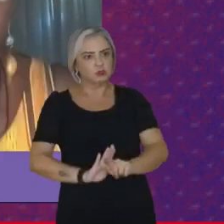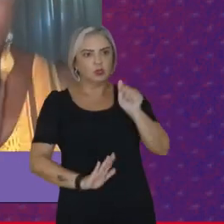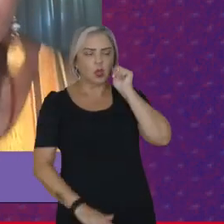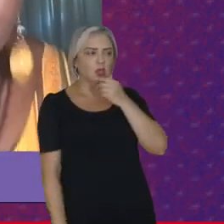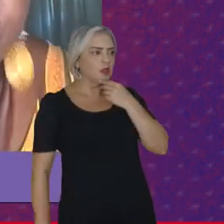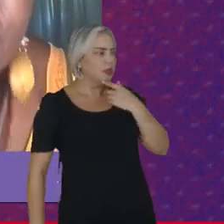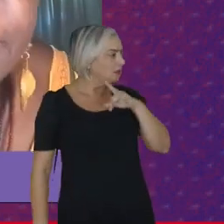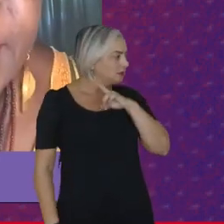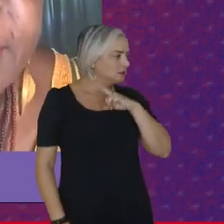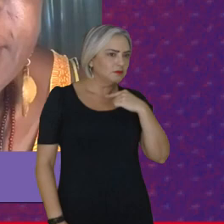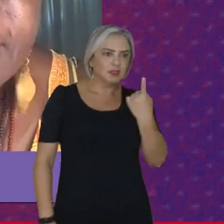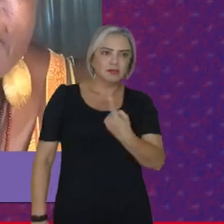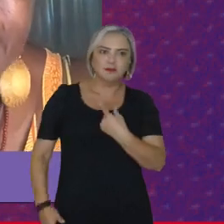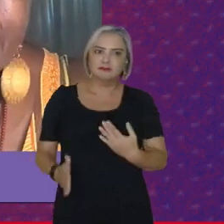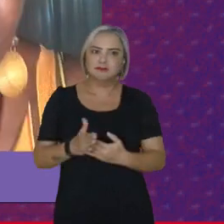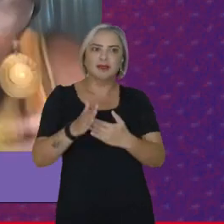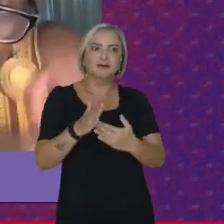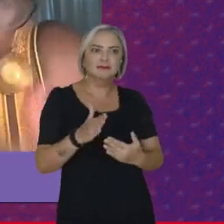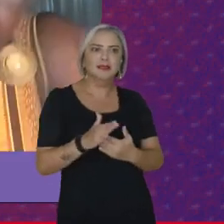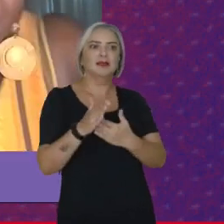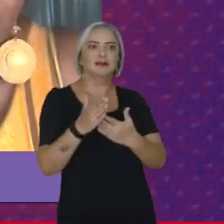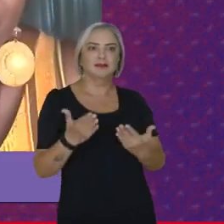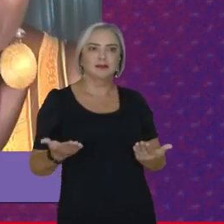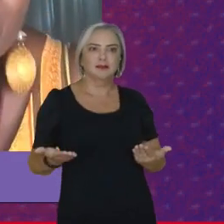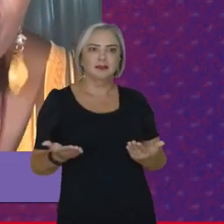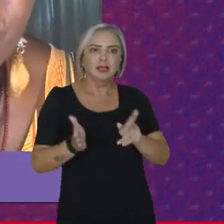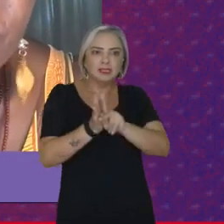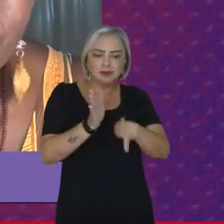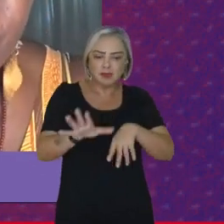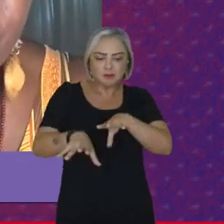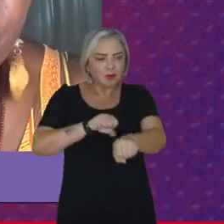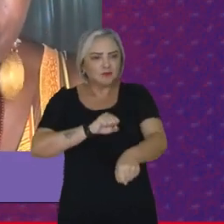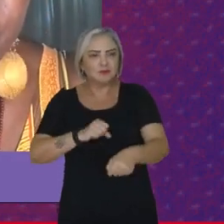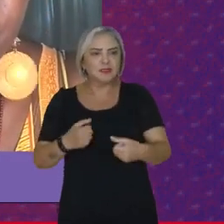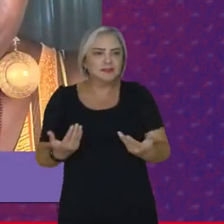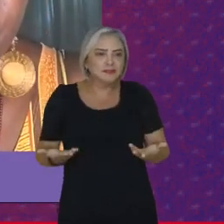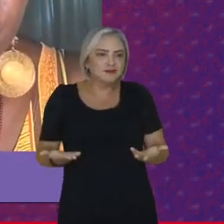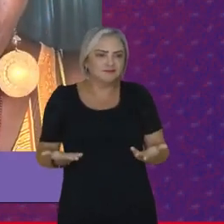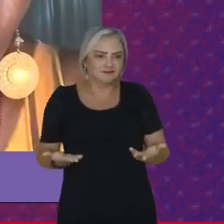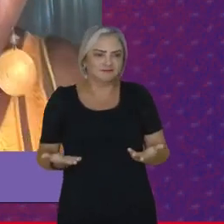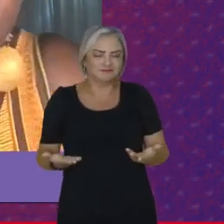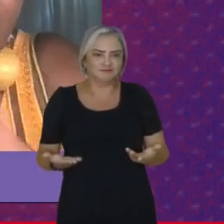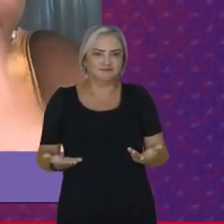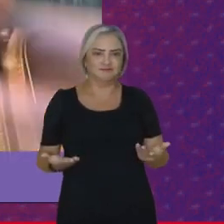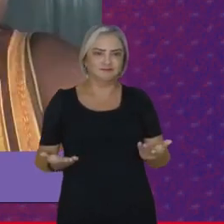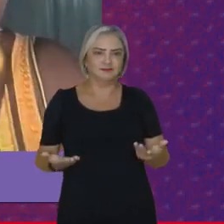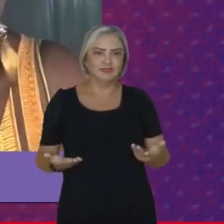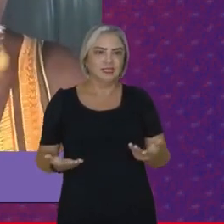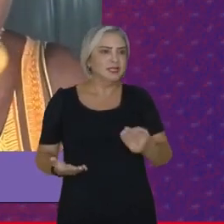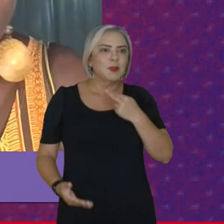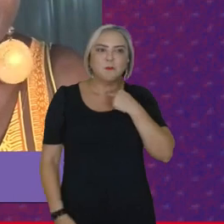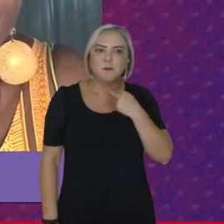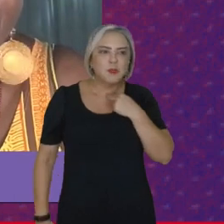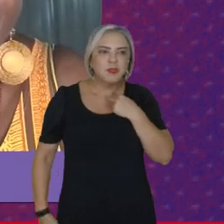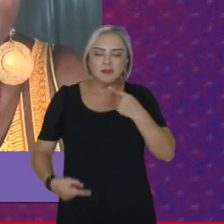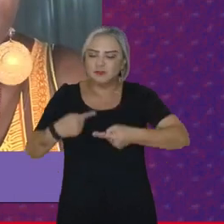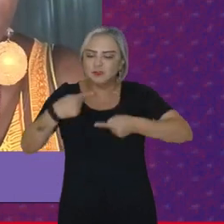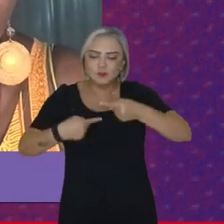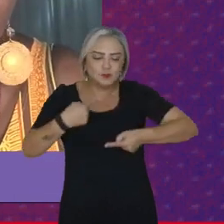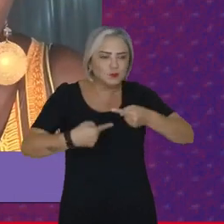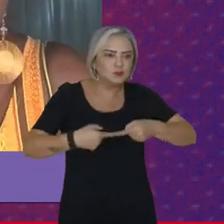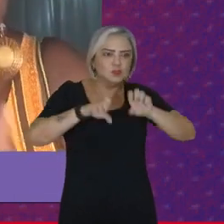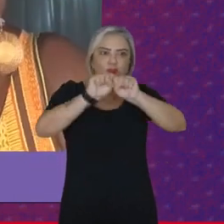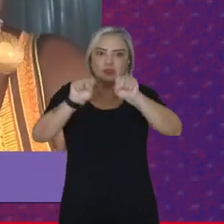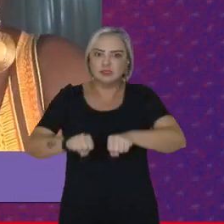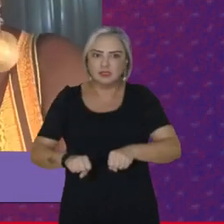gestoras, tivemos os nossos limites, até pela própria formação. Não dá para discutir esses